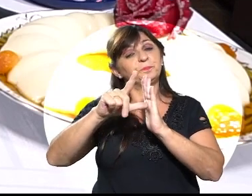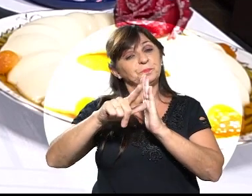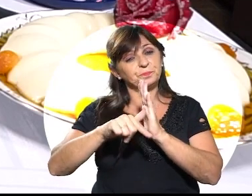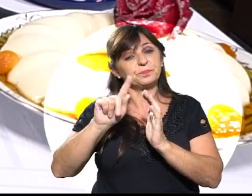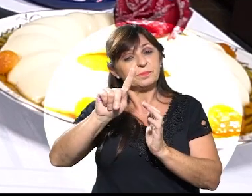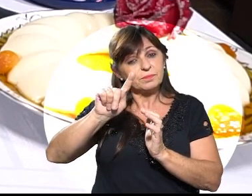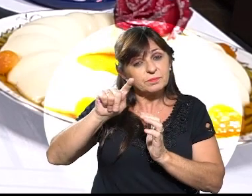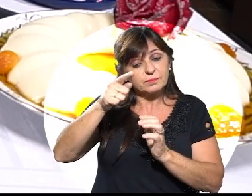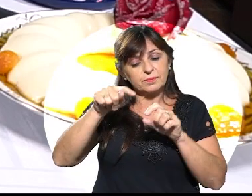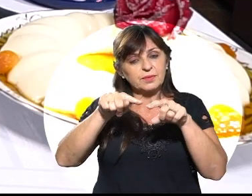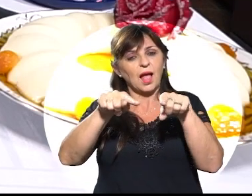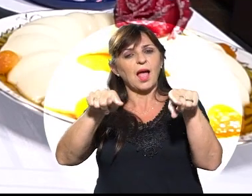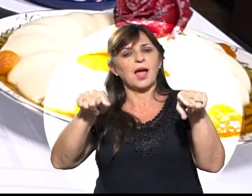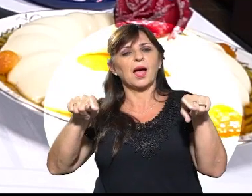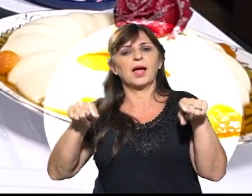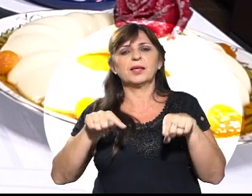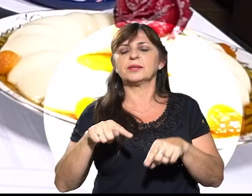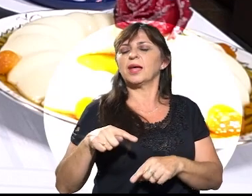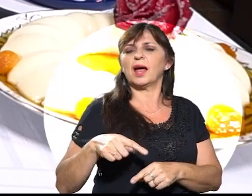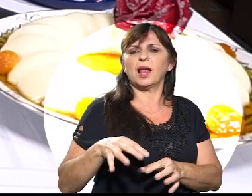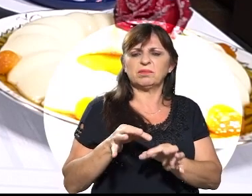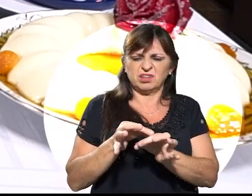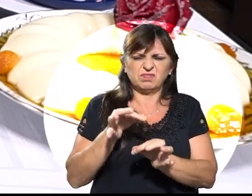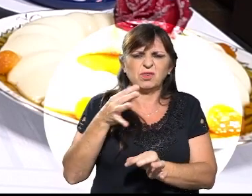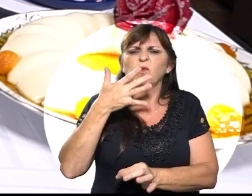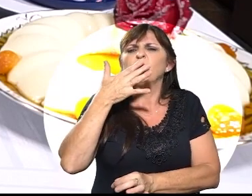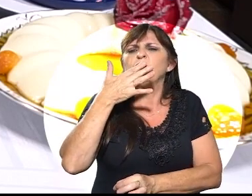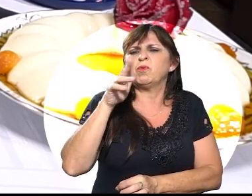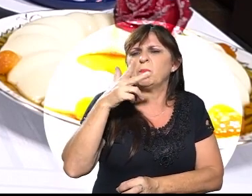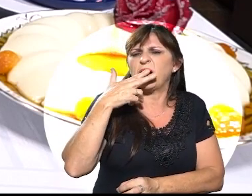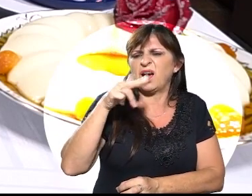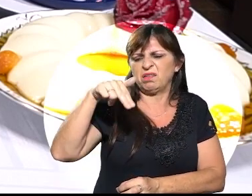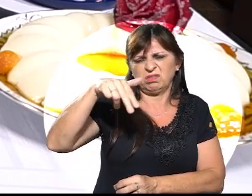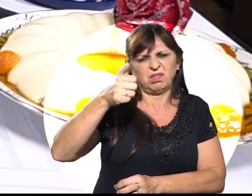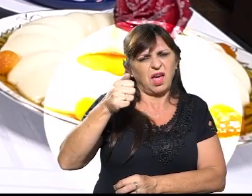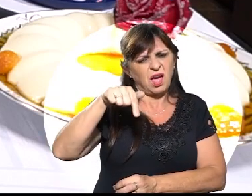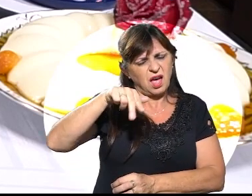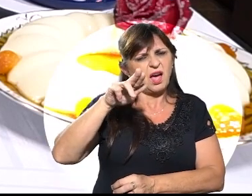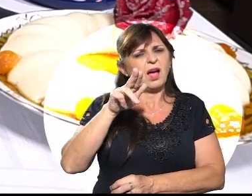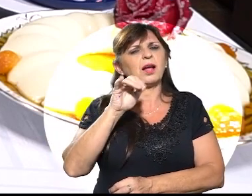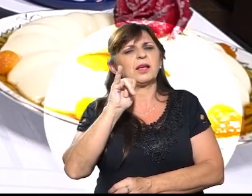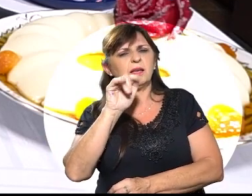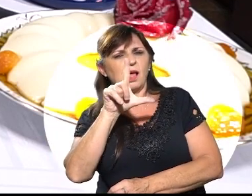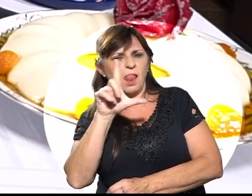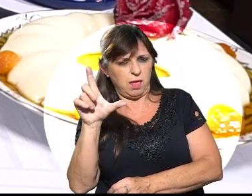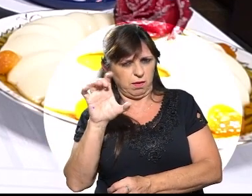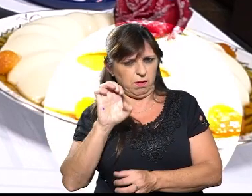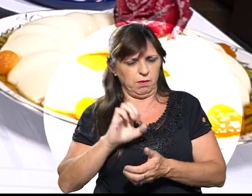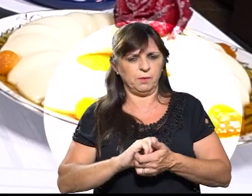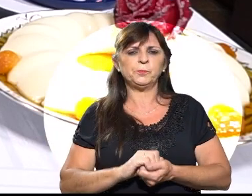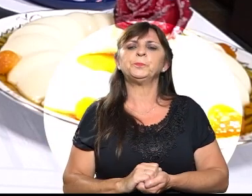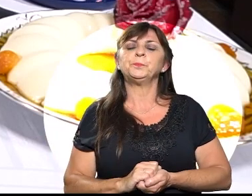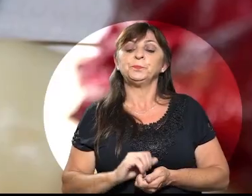seria nós degustarmos. Tem mais uma coisinha aqui, opa, que é umas castanhas